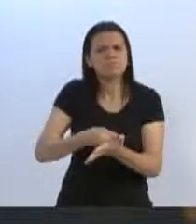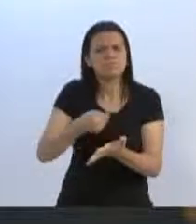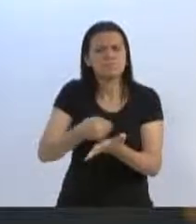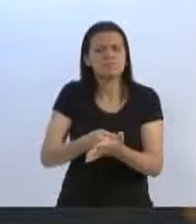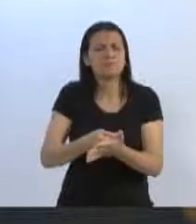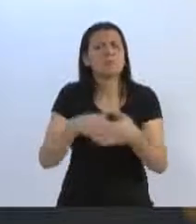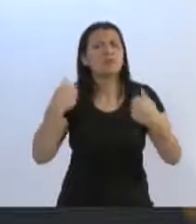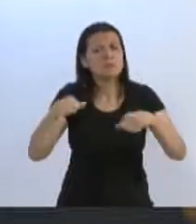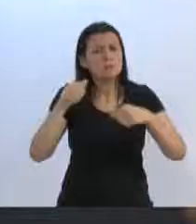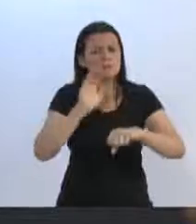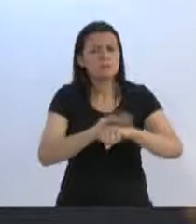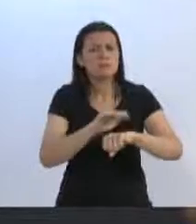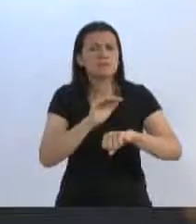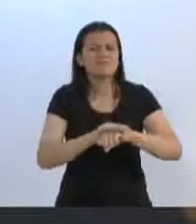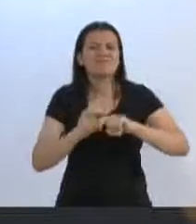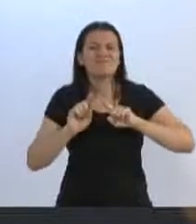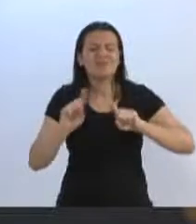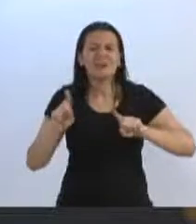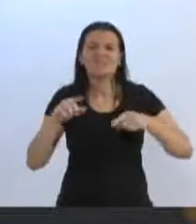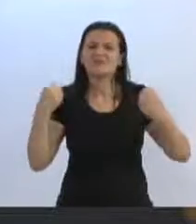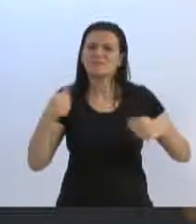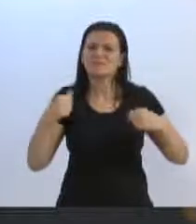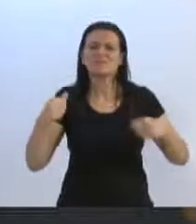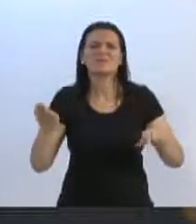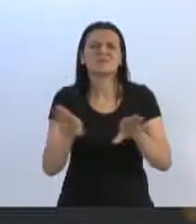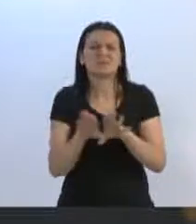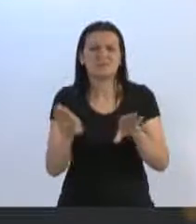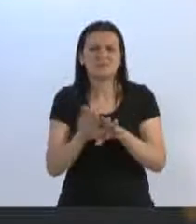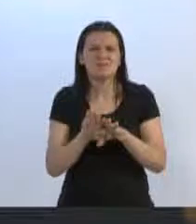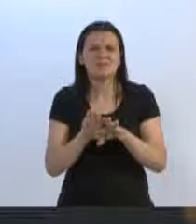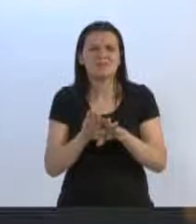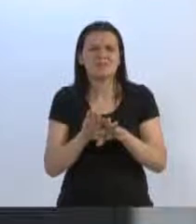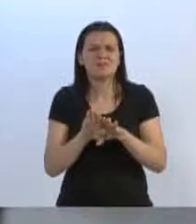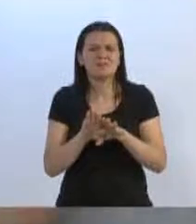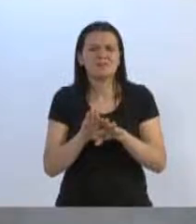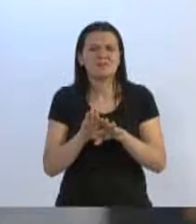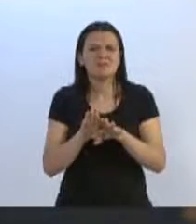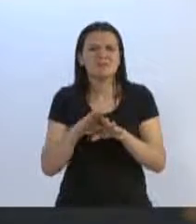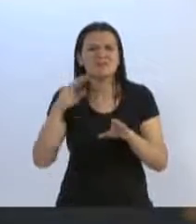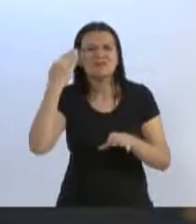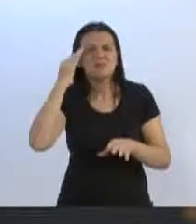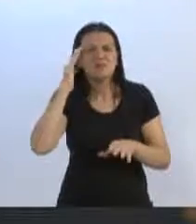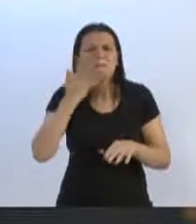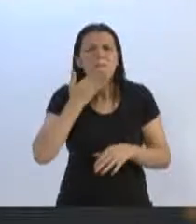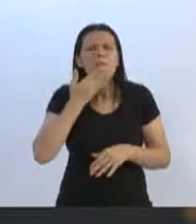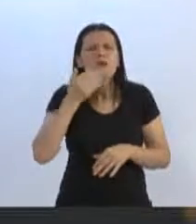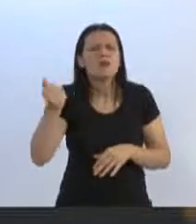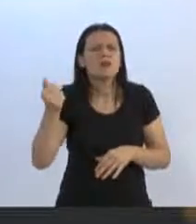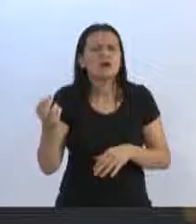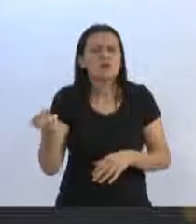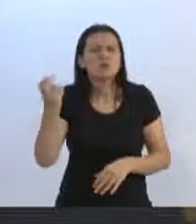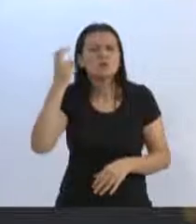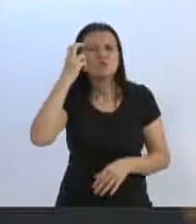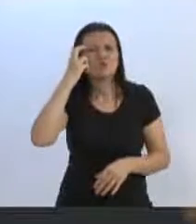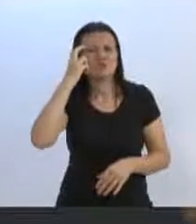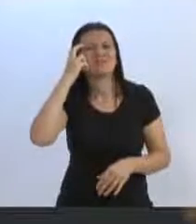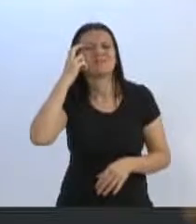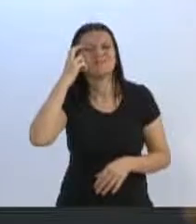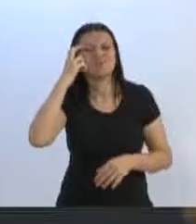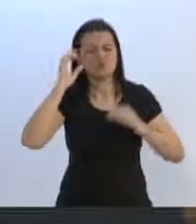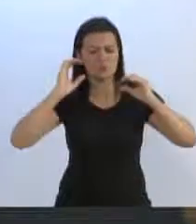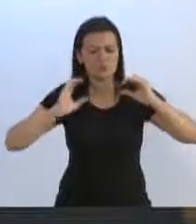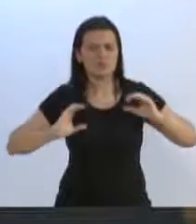ser cumpridas. Mas nós temos que ter também um aprimoramento da nossa cultura, um aprimoramento da nossa